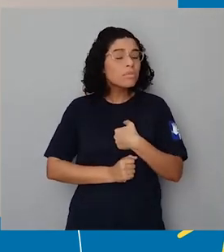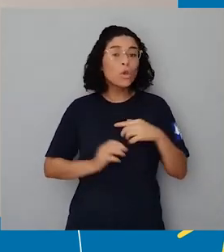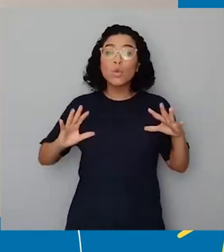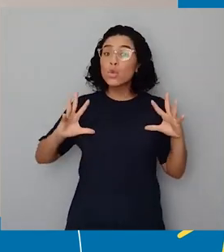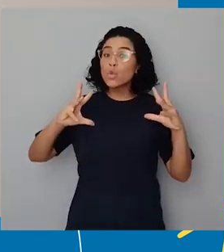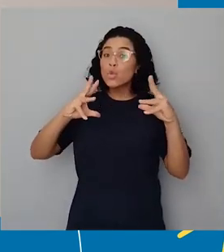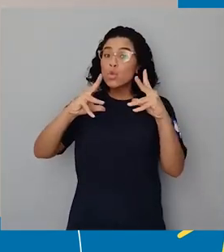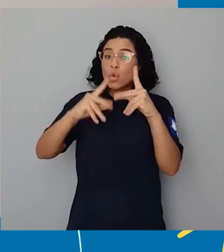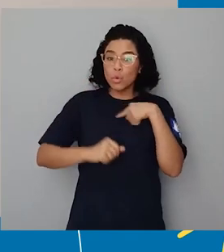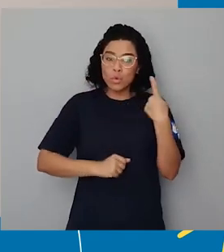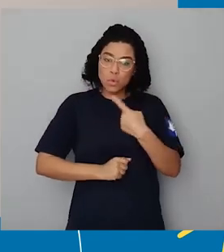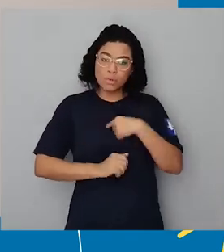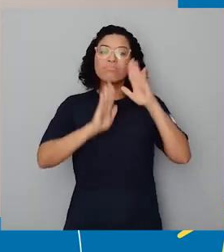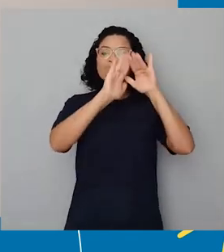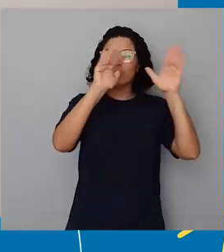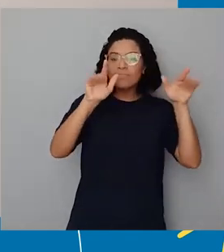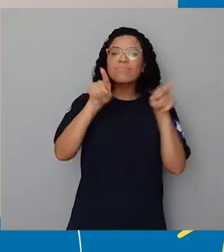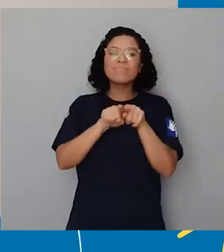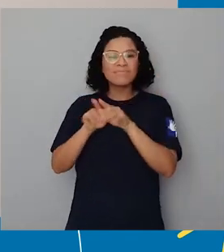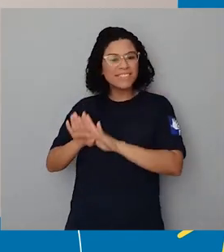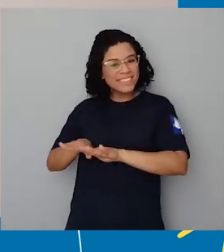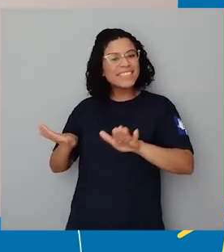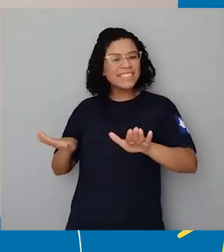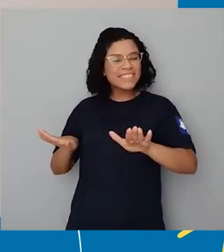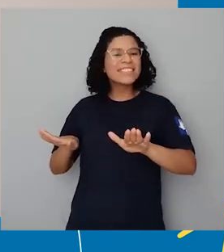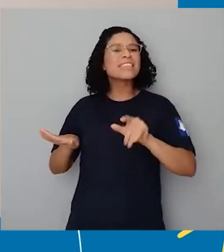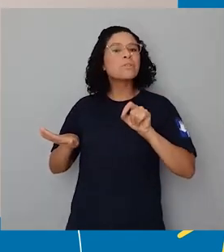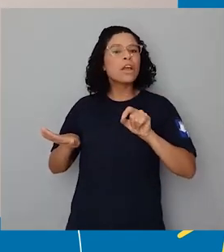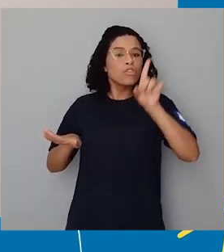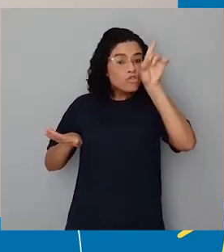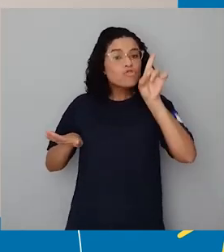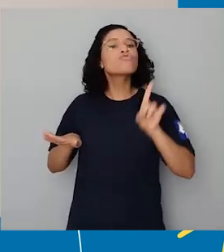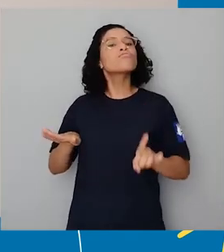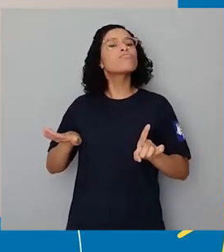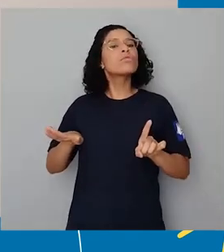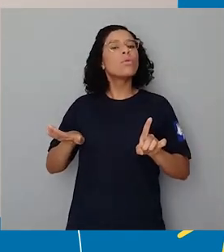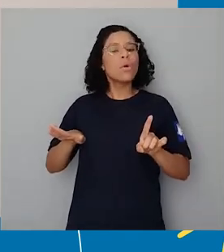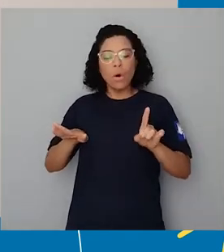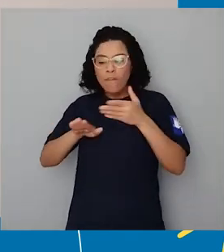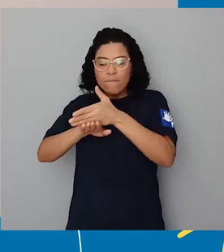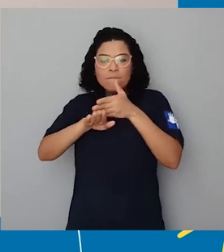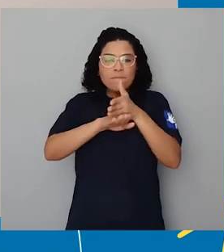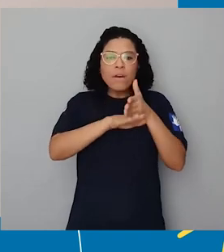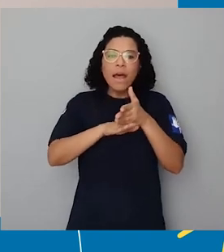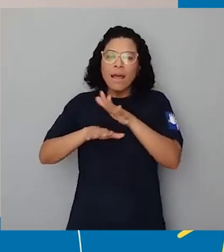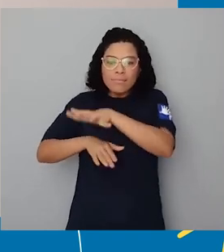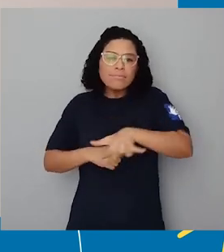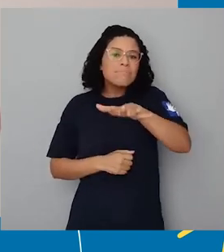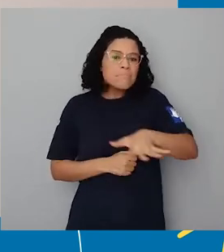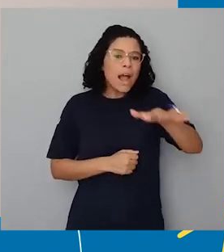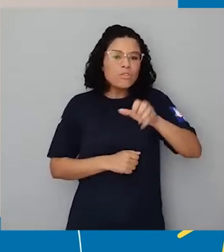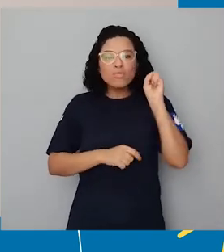Que todos nós, adultos e crianças, temos o direito de ocupar